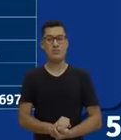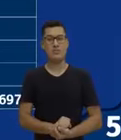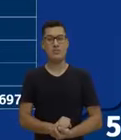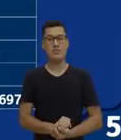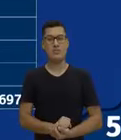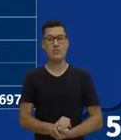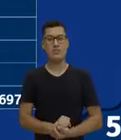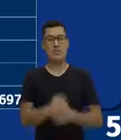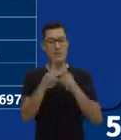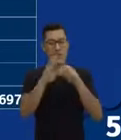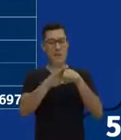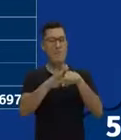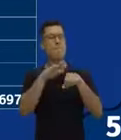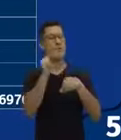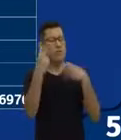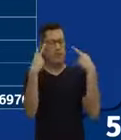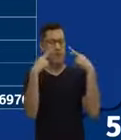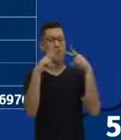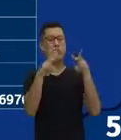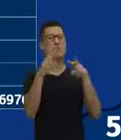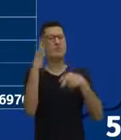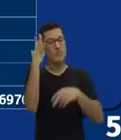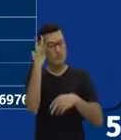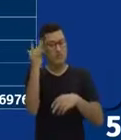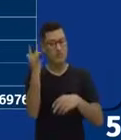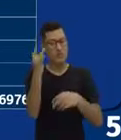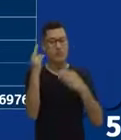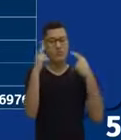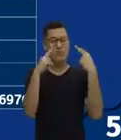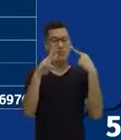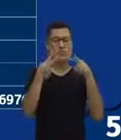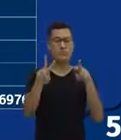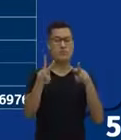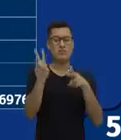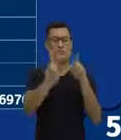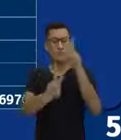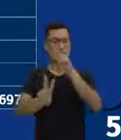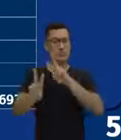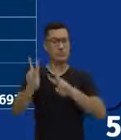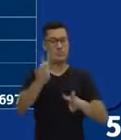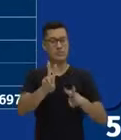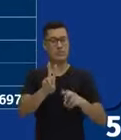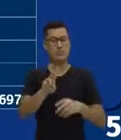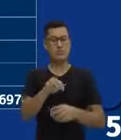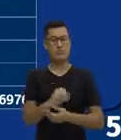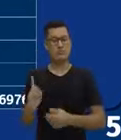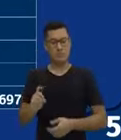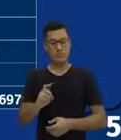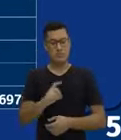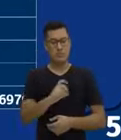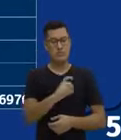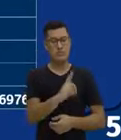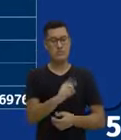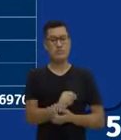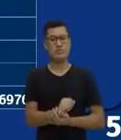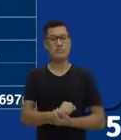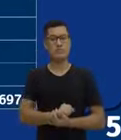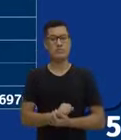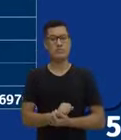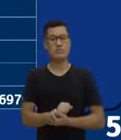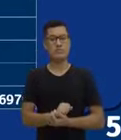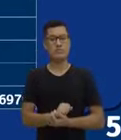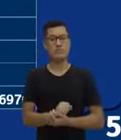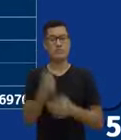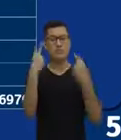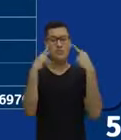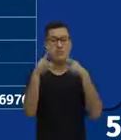Opa, ficou melhor, não é verdade? Então, vamos verificar como cresceu a população de bactérias com o passar do tempo, né? Isso é uma exemplificação daquele